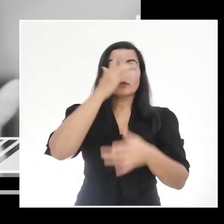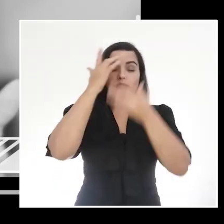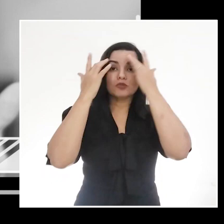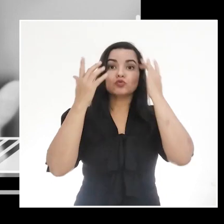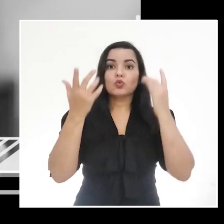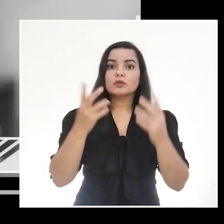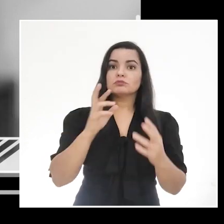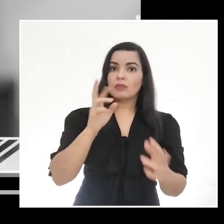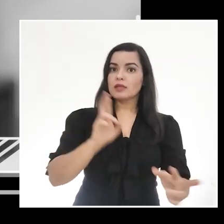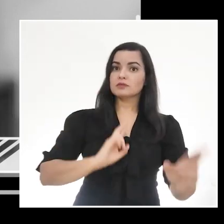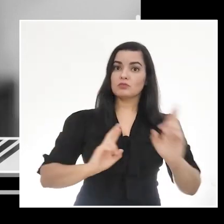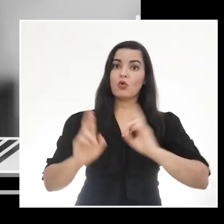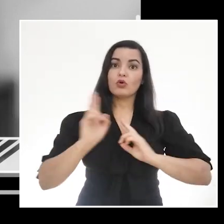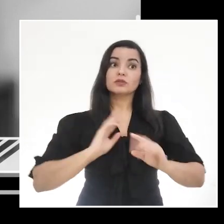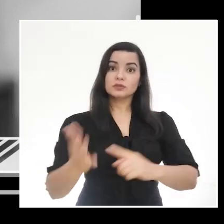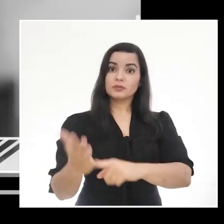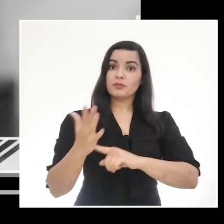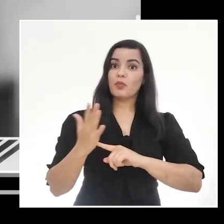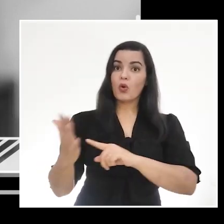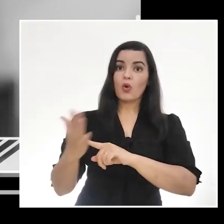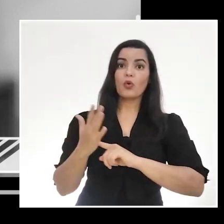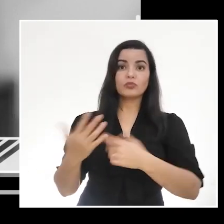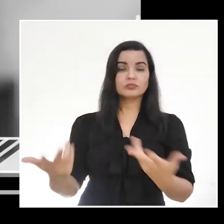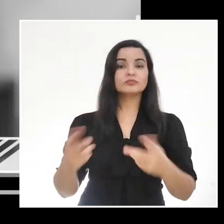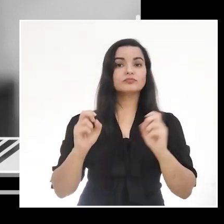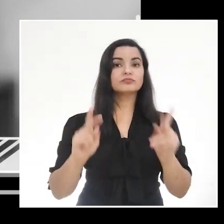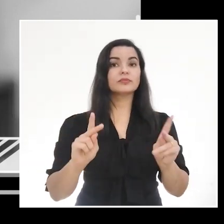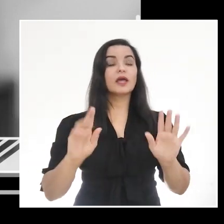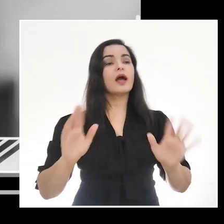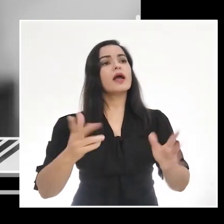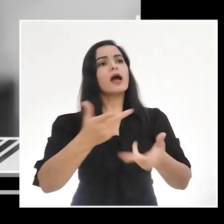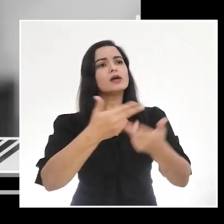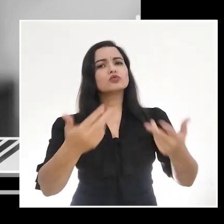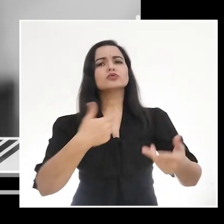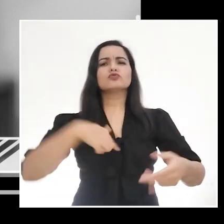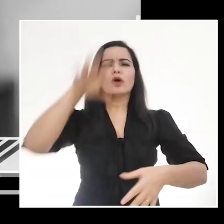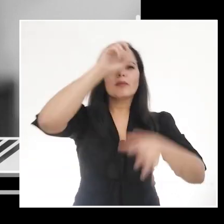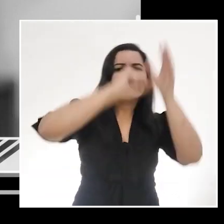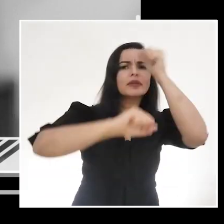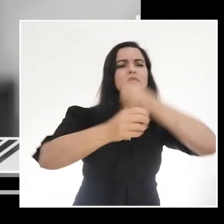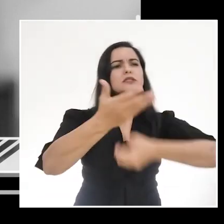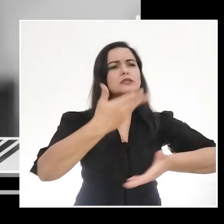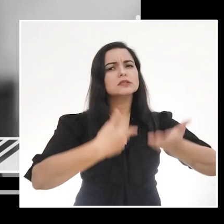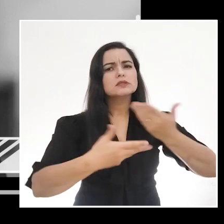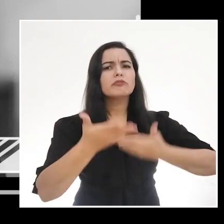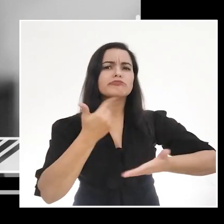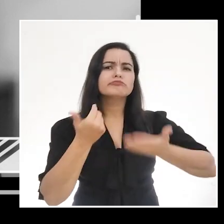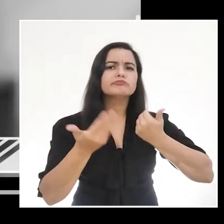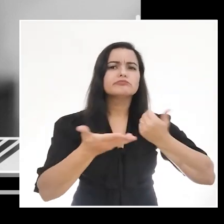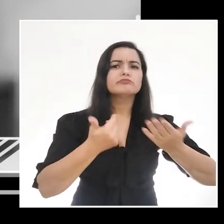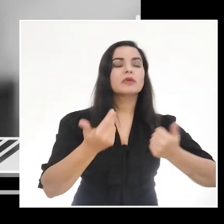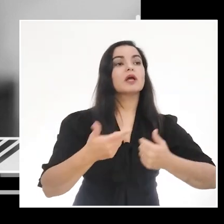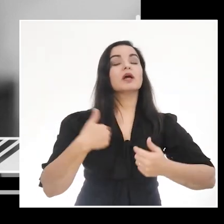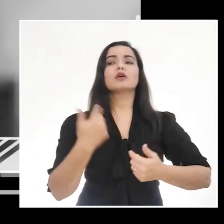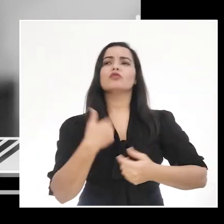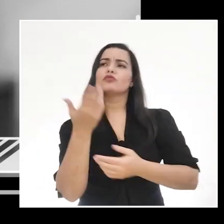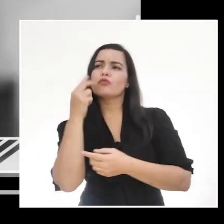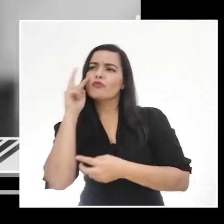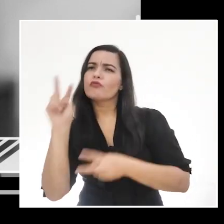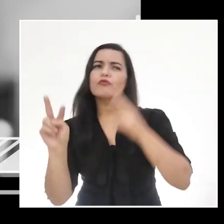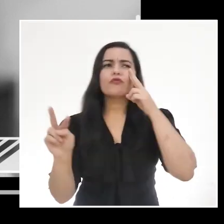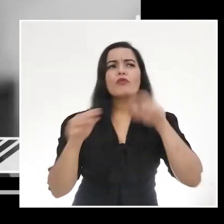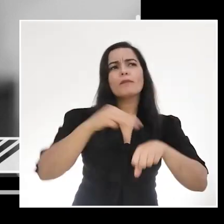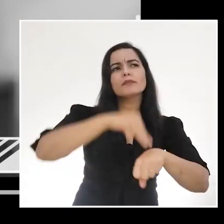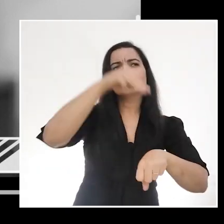dessas pessoas, que eu comecei a perceber, a gente precisa ser mais profundo. E aí as ferramentas que foram dadas a